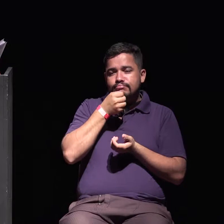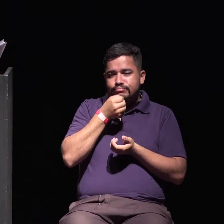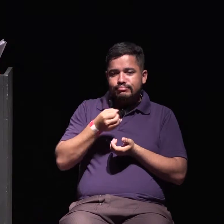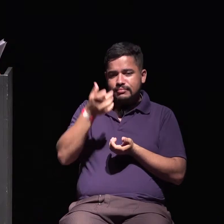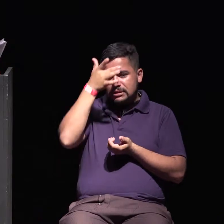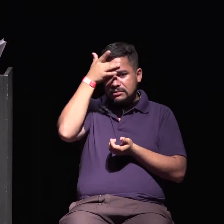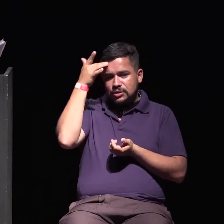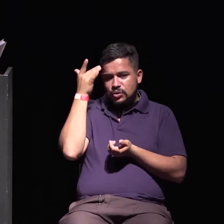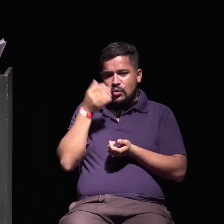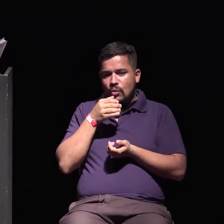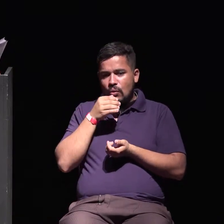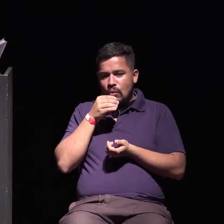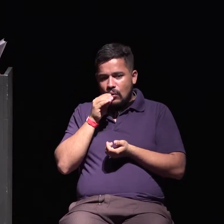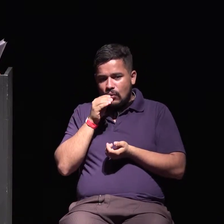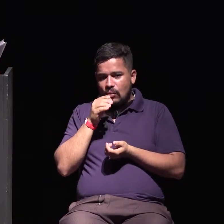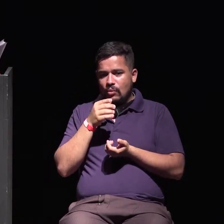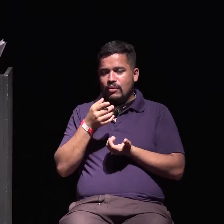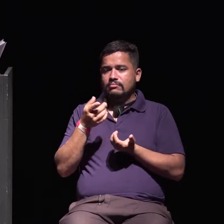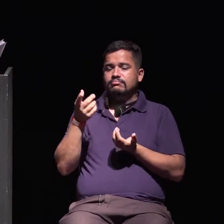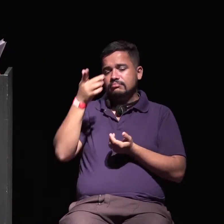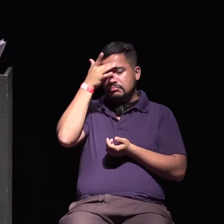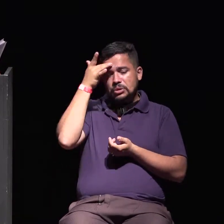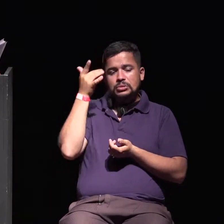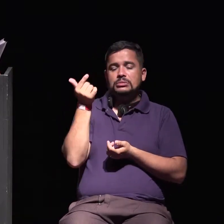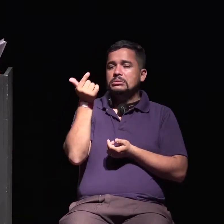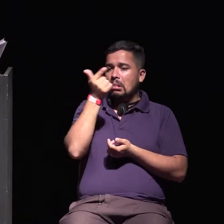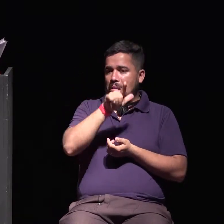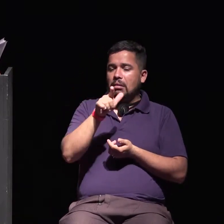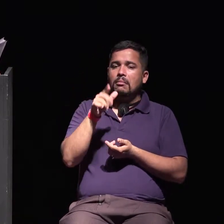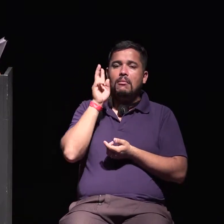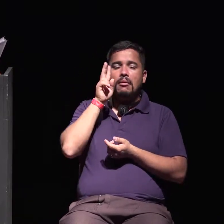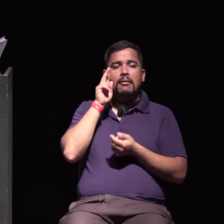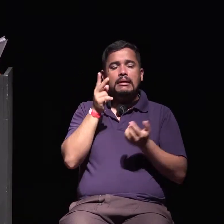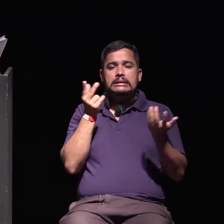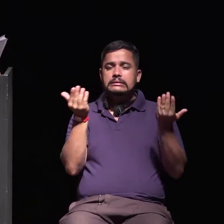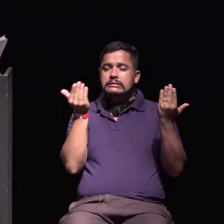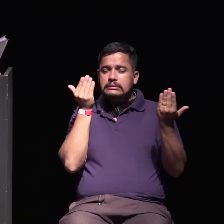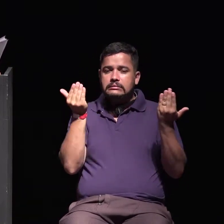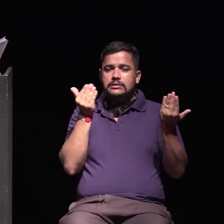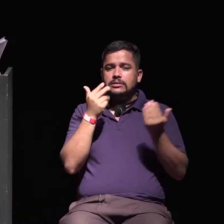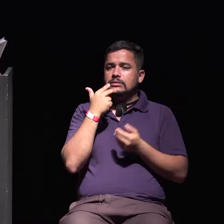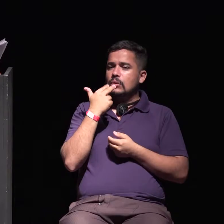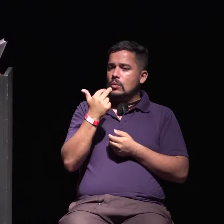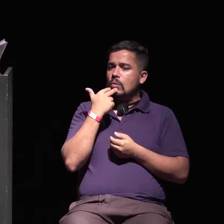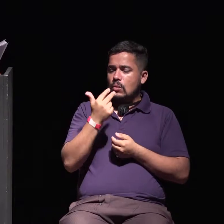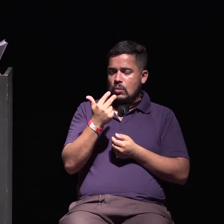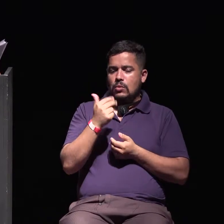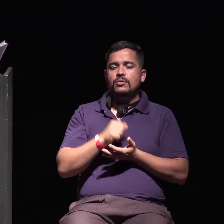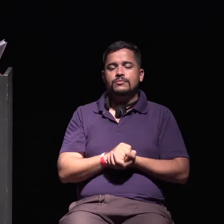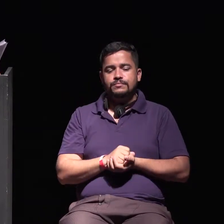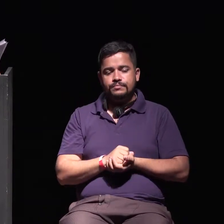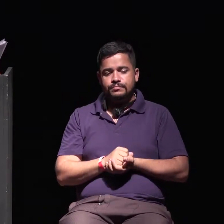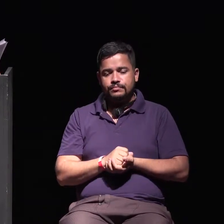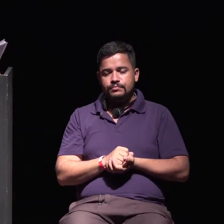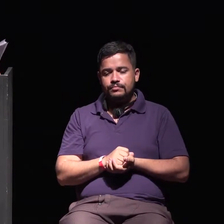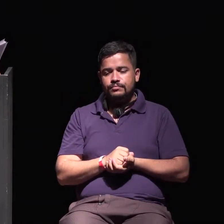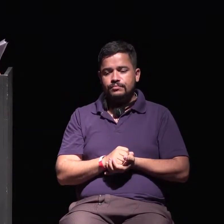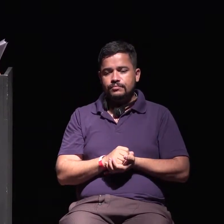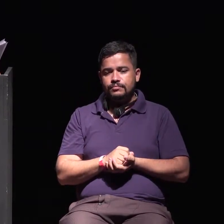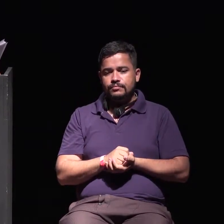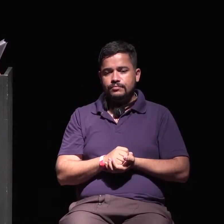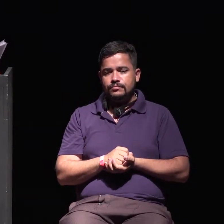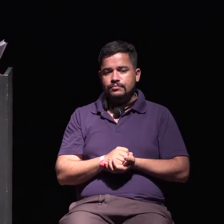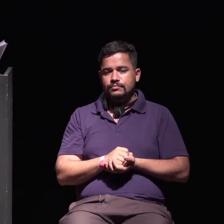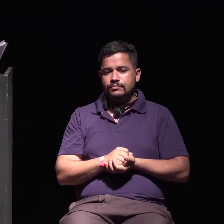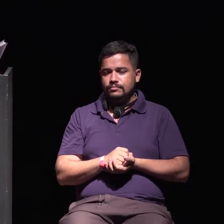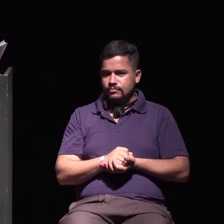metileno, que faz com que todos urinem azul depois, se remetendo à cor, que é patenteada pelo Yves Klein, né?